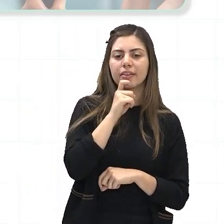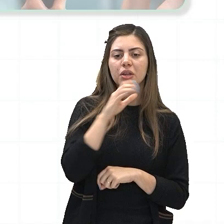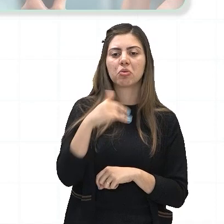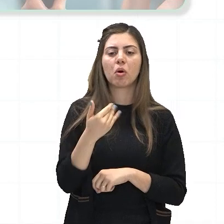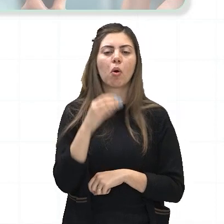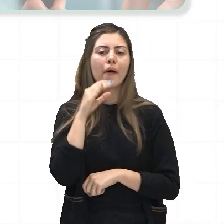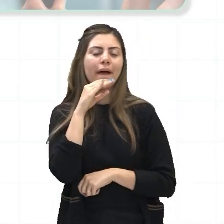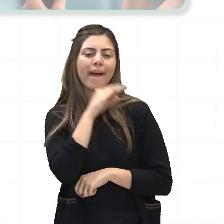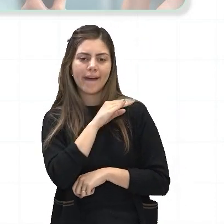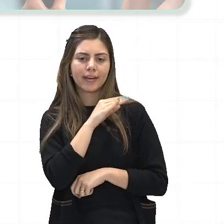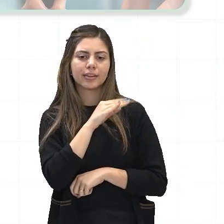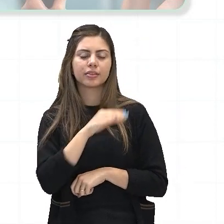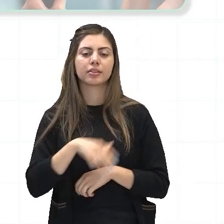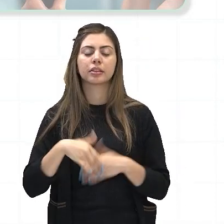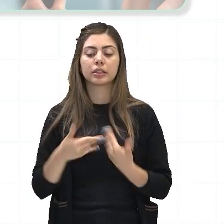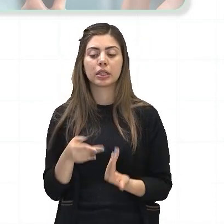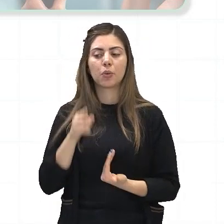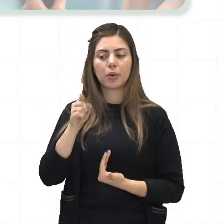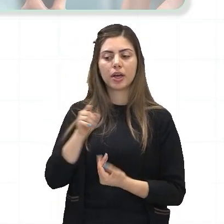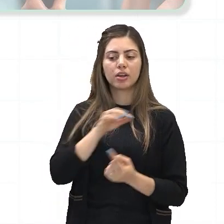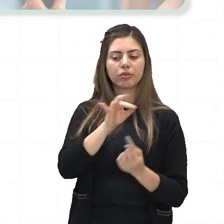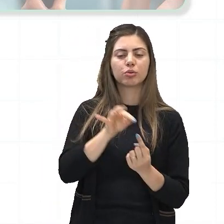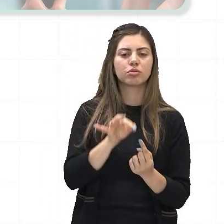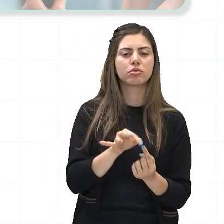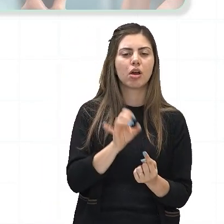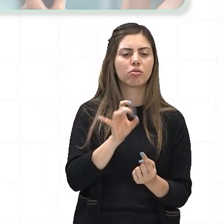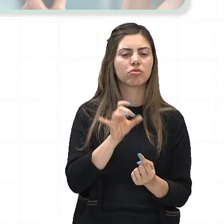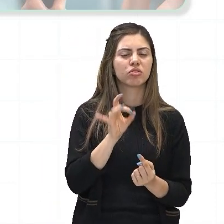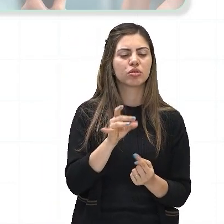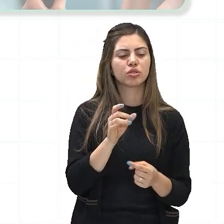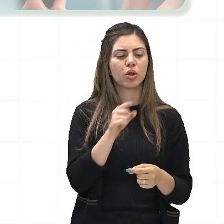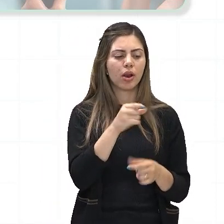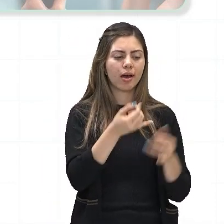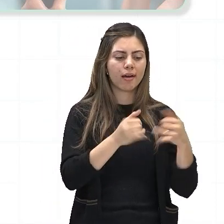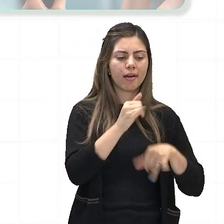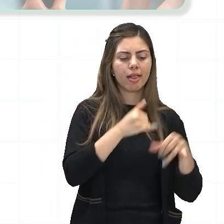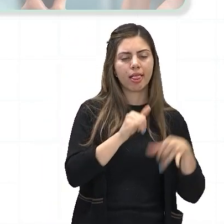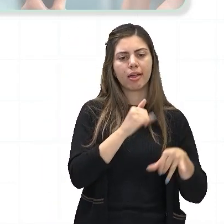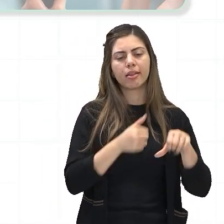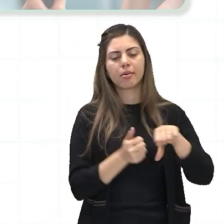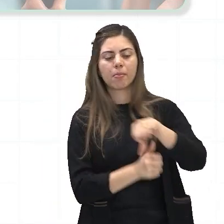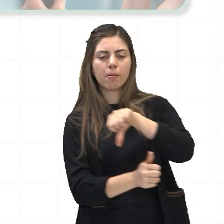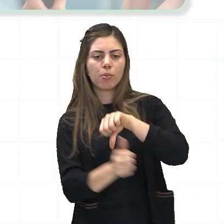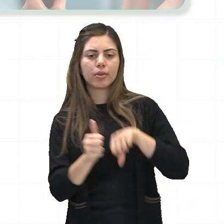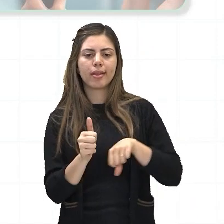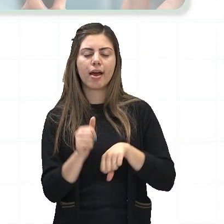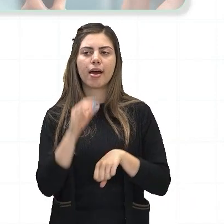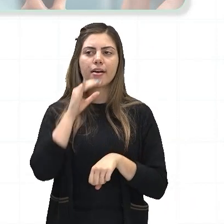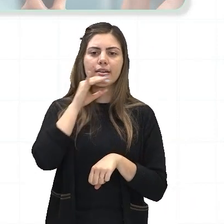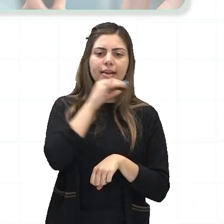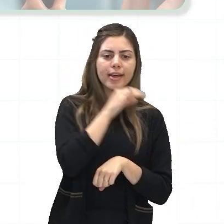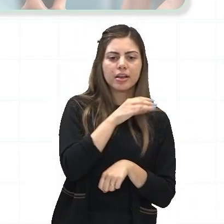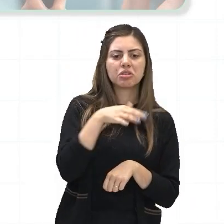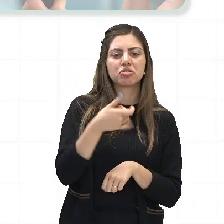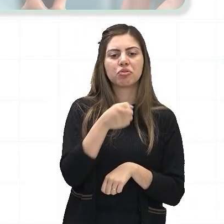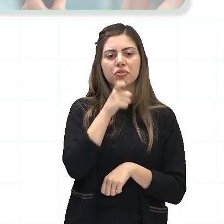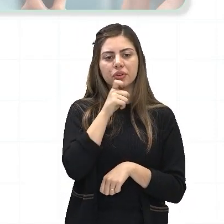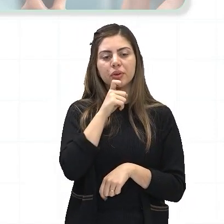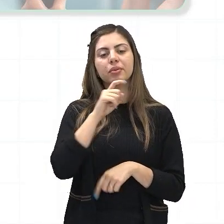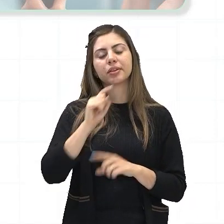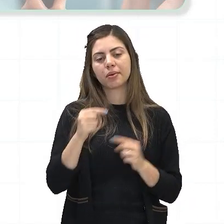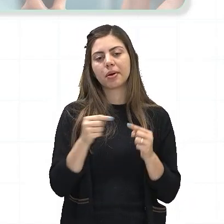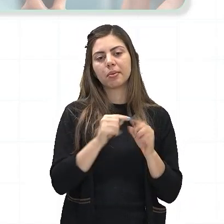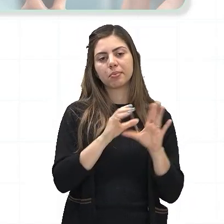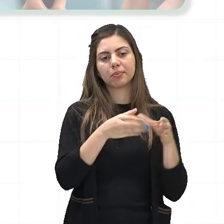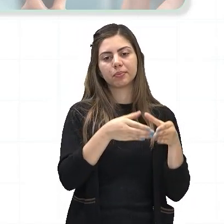apenas de transformar a energia elétrica em energia térmica, a gente vai dizer que esse aparelho ele é chamado